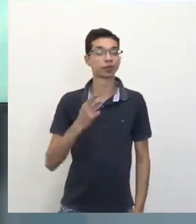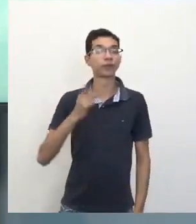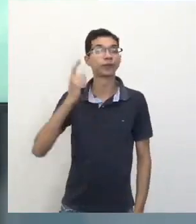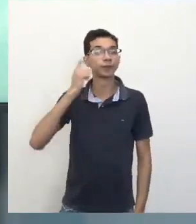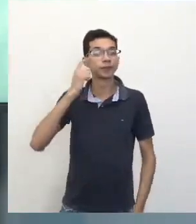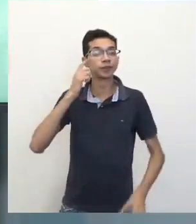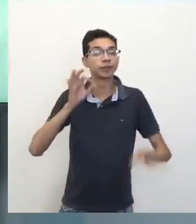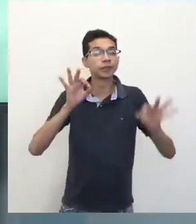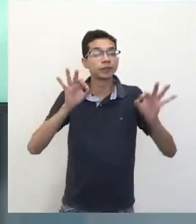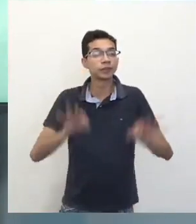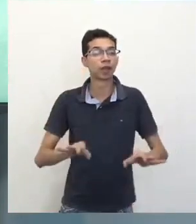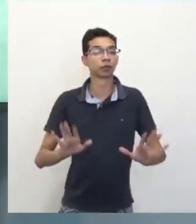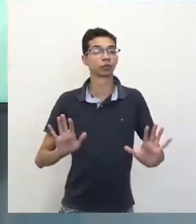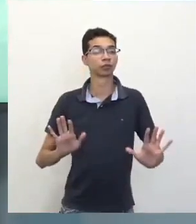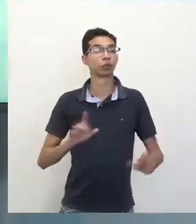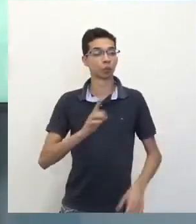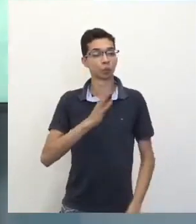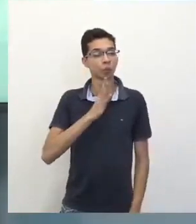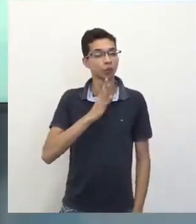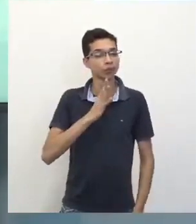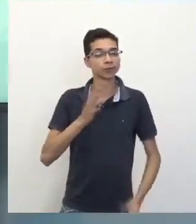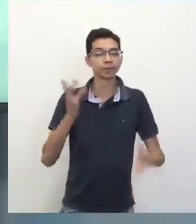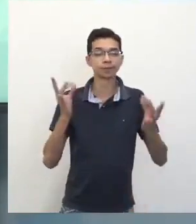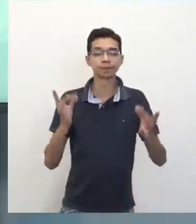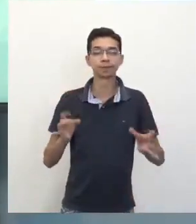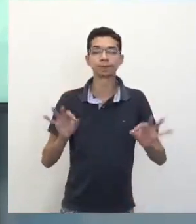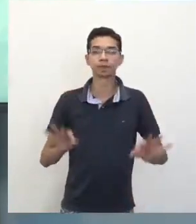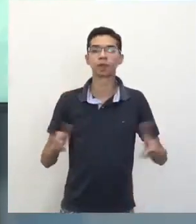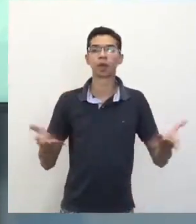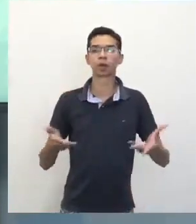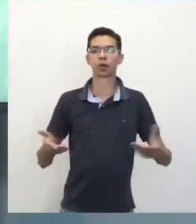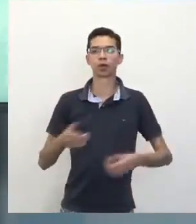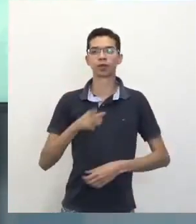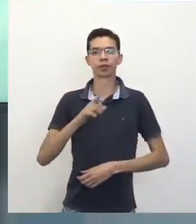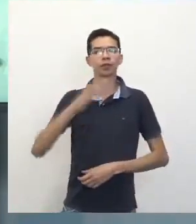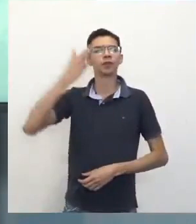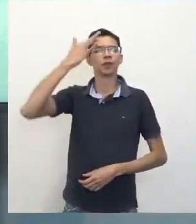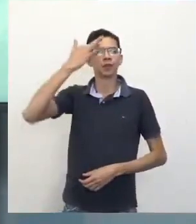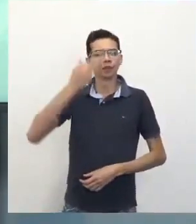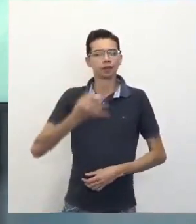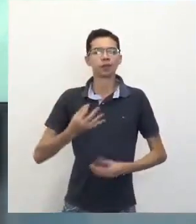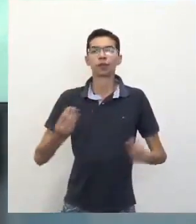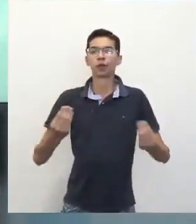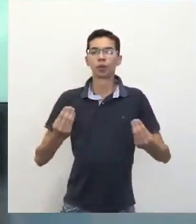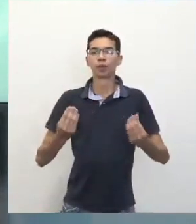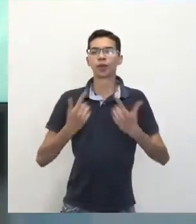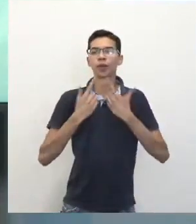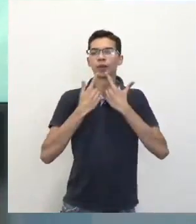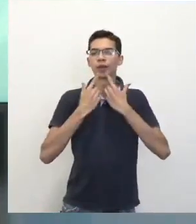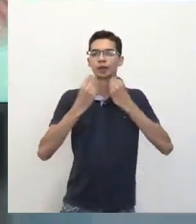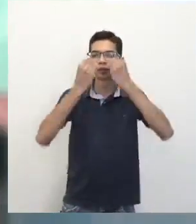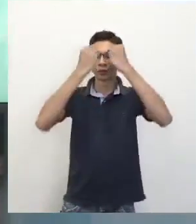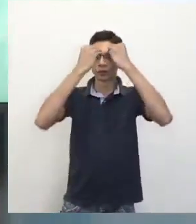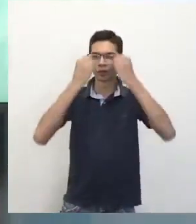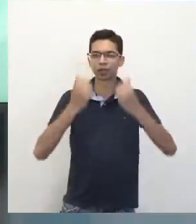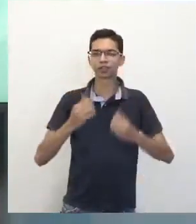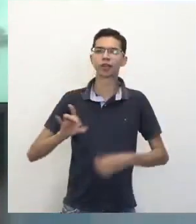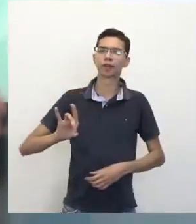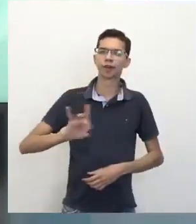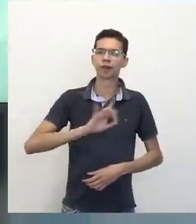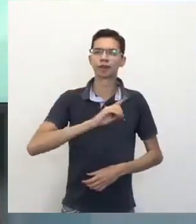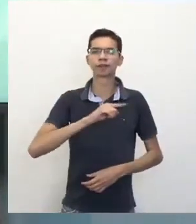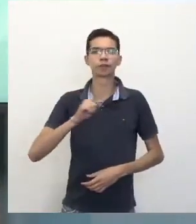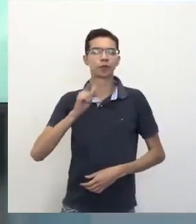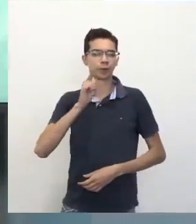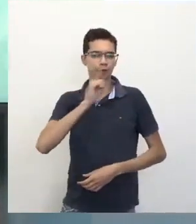conhecer cada partezinha. Então, vamos ver aqui as gramáticas. Agora, para a gente entender um pouco essa linguagem aí, né? Do que a gente pode